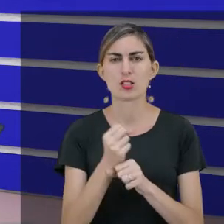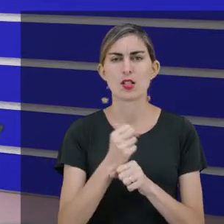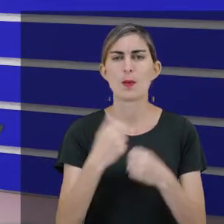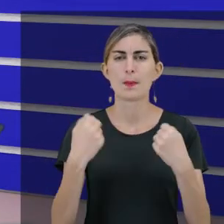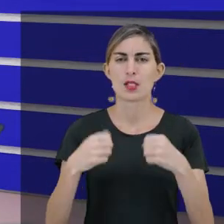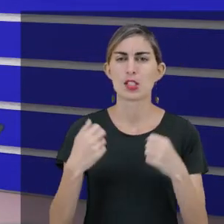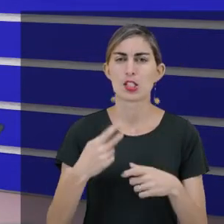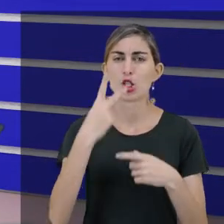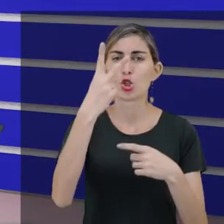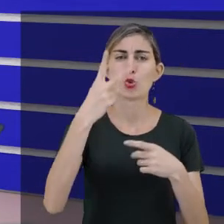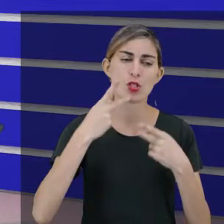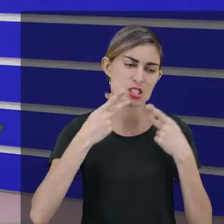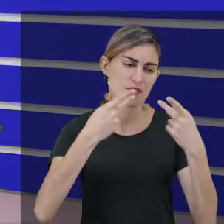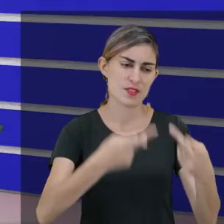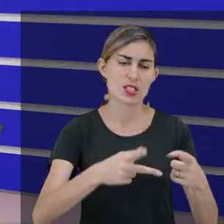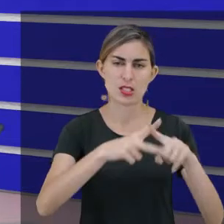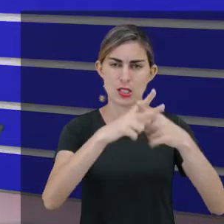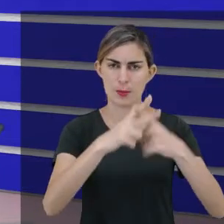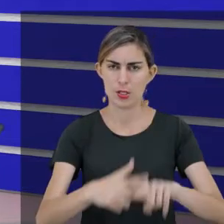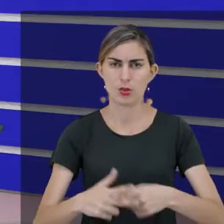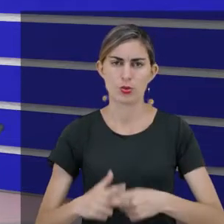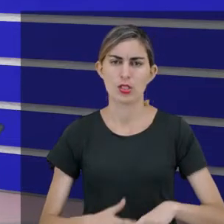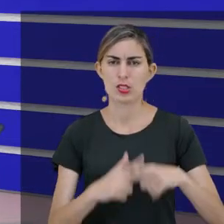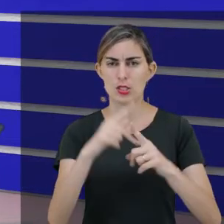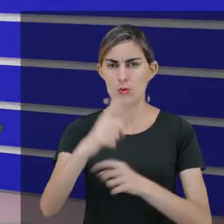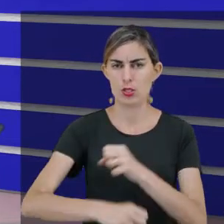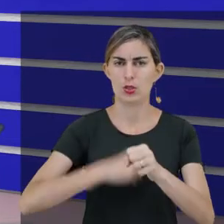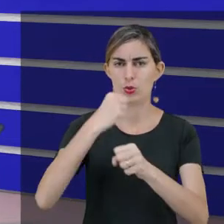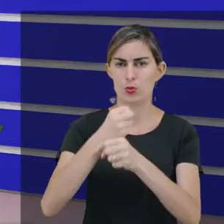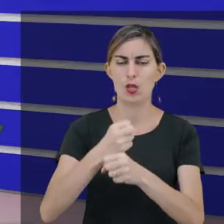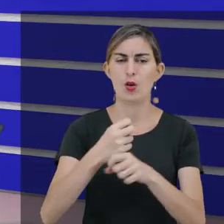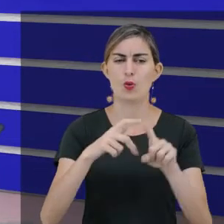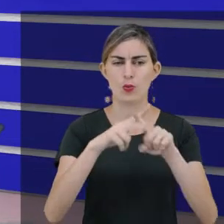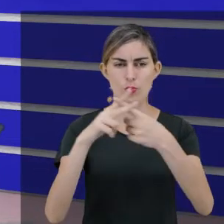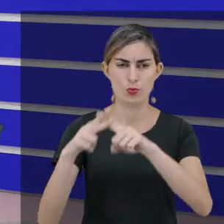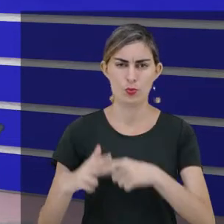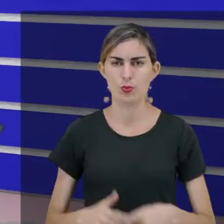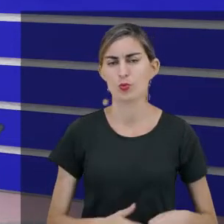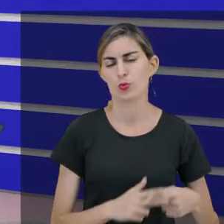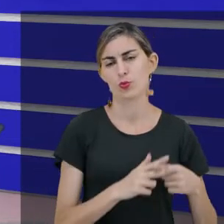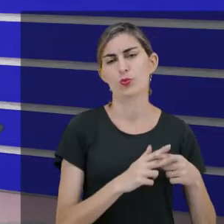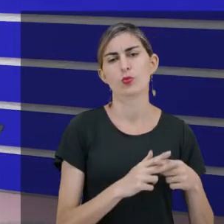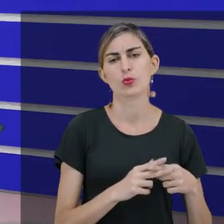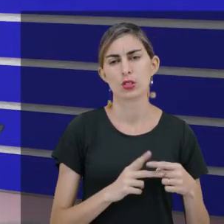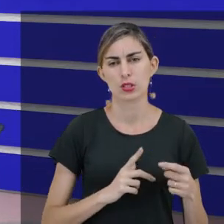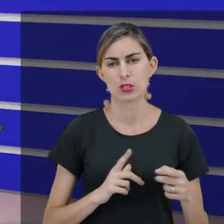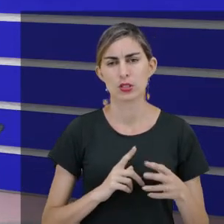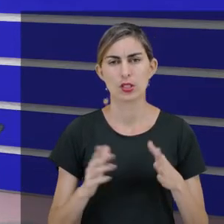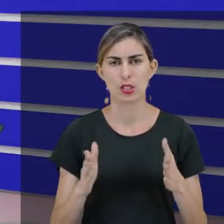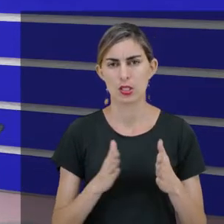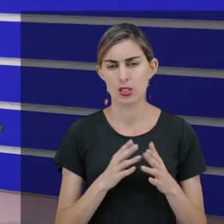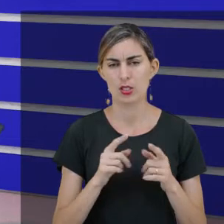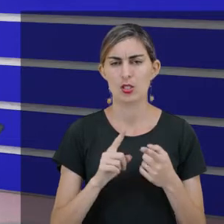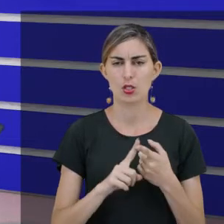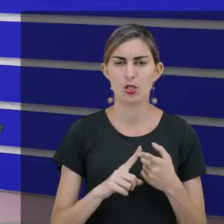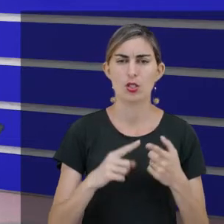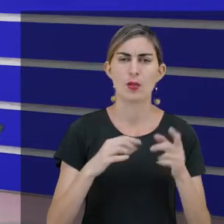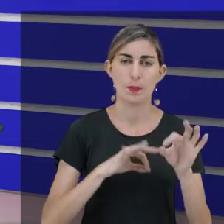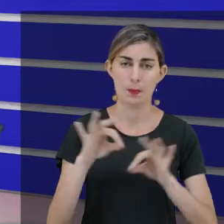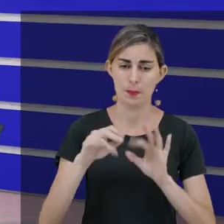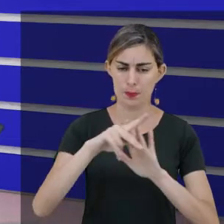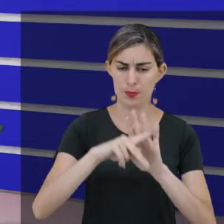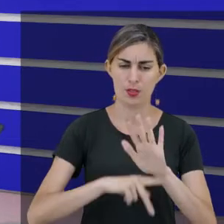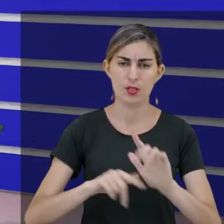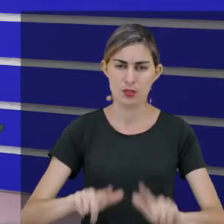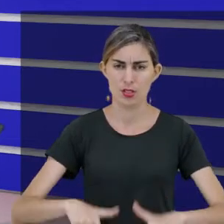2 auditorias de manutenção, que são auditorias anuais. Então, nessas auditorias de manutenção, estaria um pequeno desvio, é apontado e faz um plano de